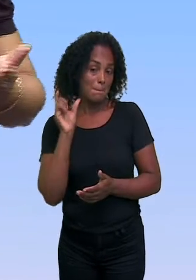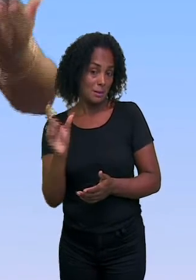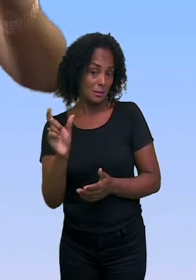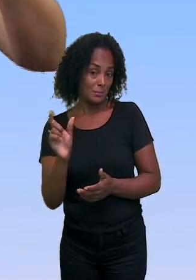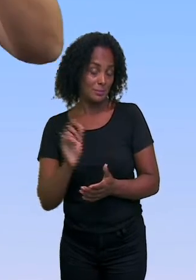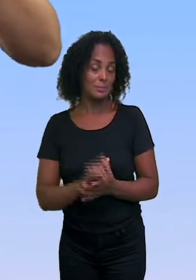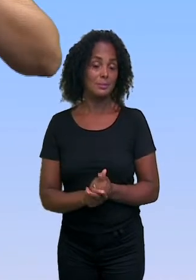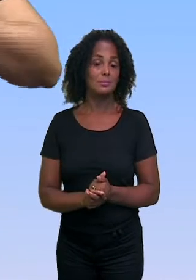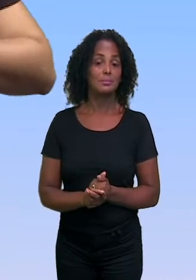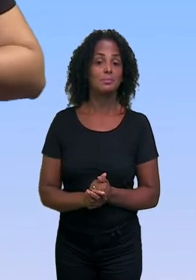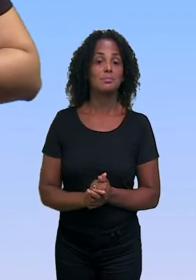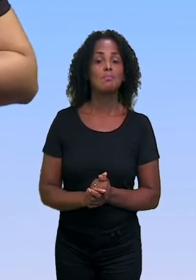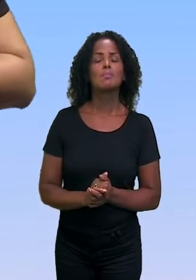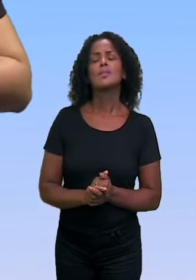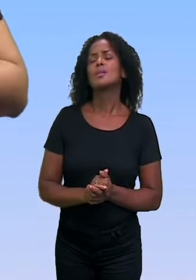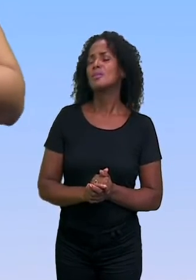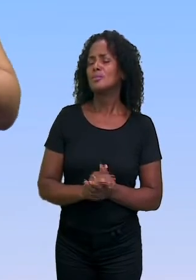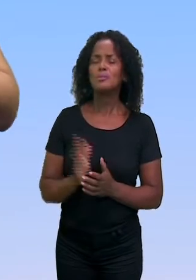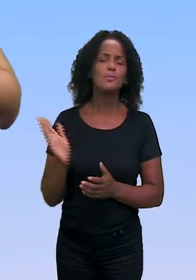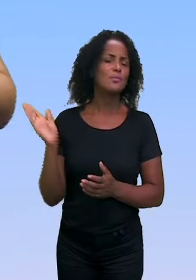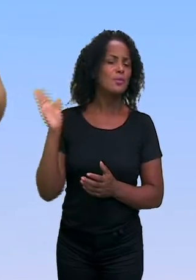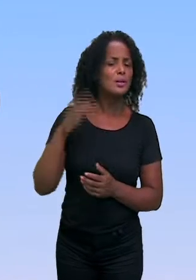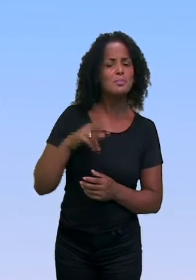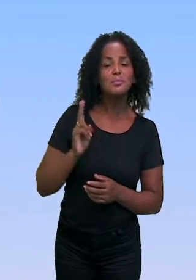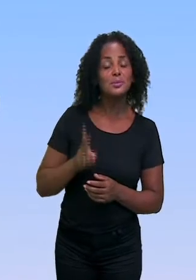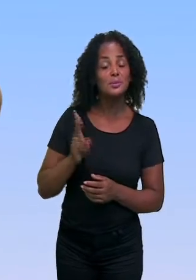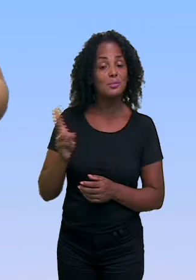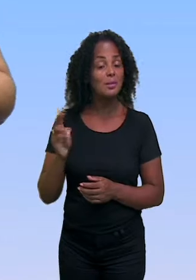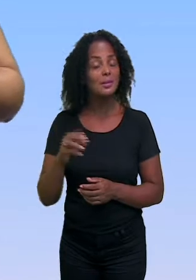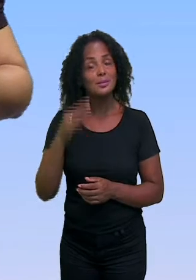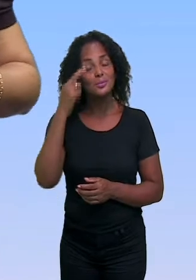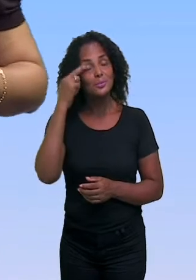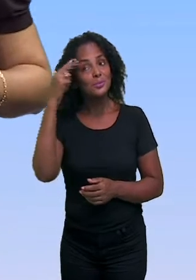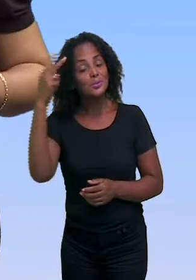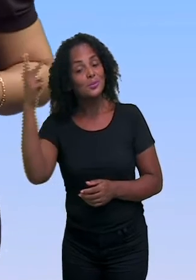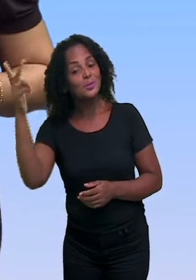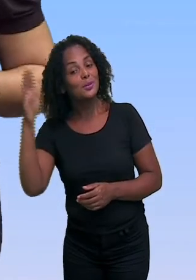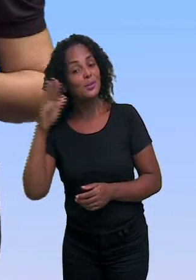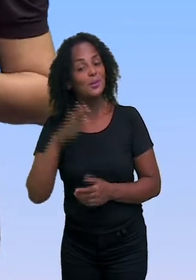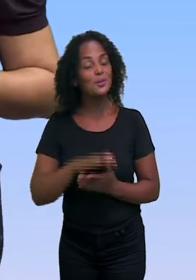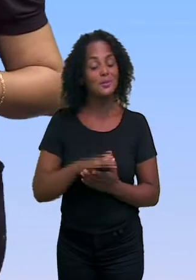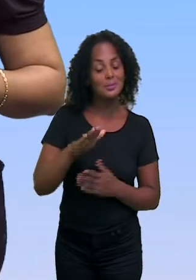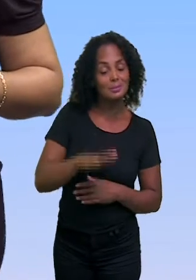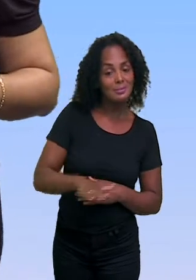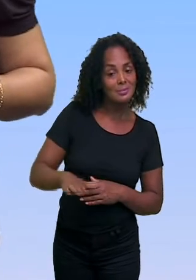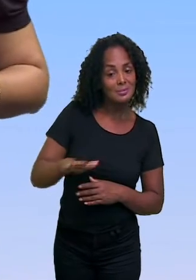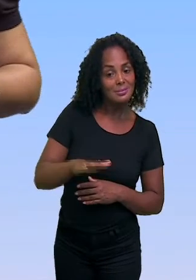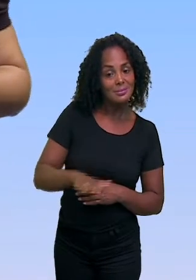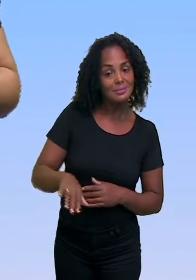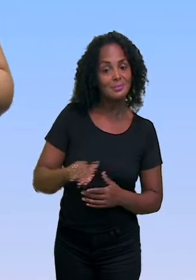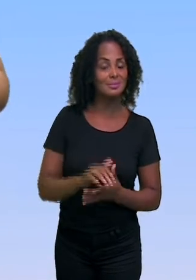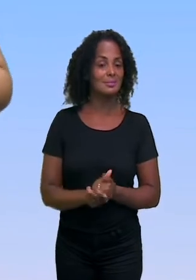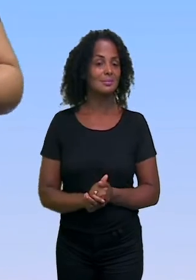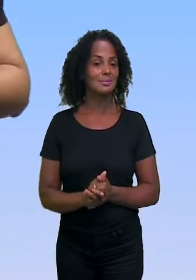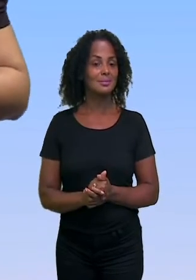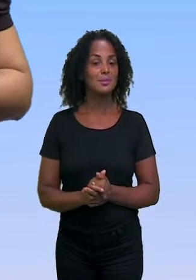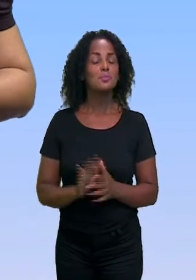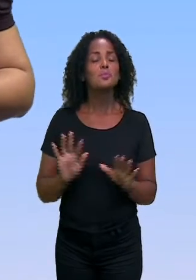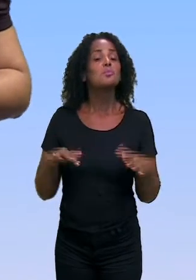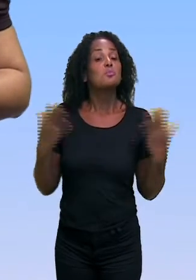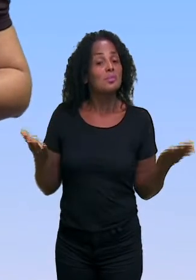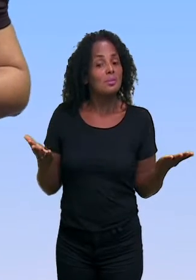Ok então vamos continuar nesse sonho da Mary qual a próxima Profética que ela tá sonhando